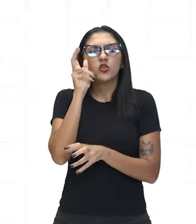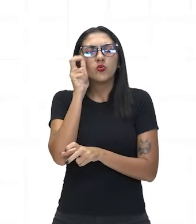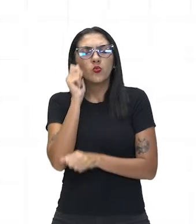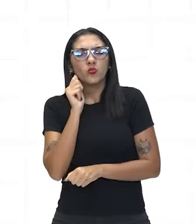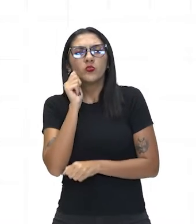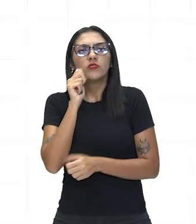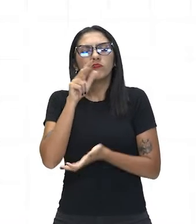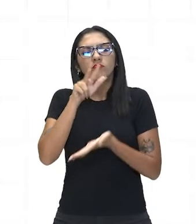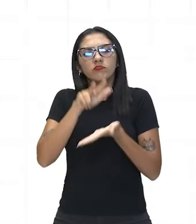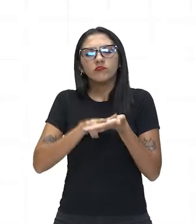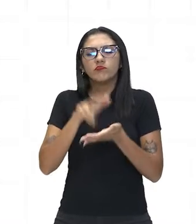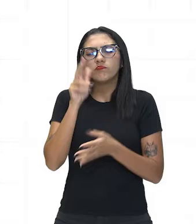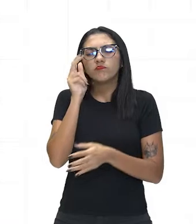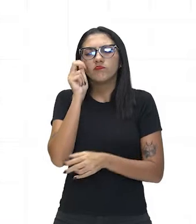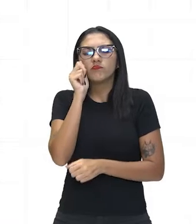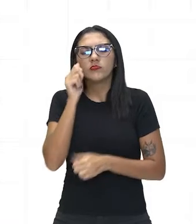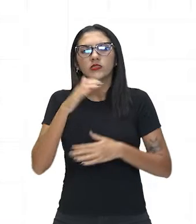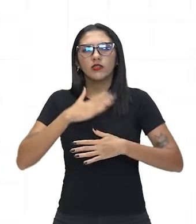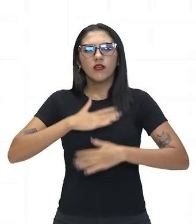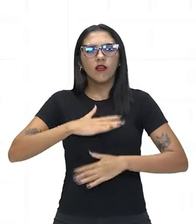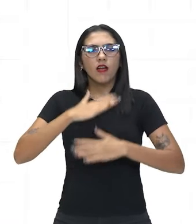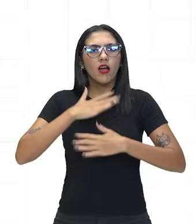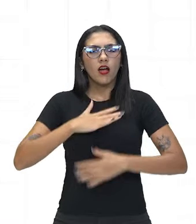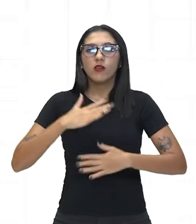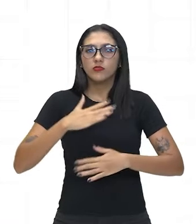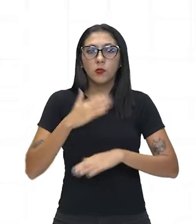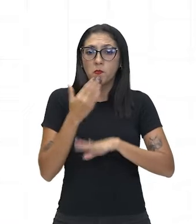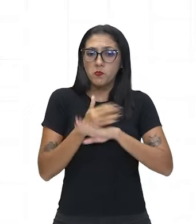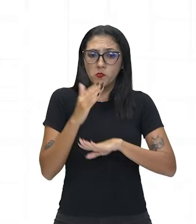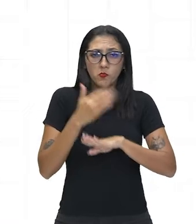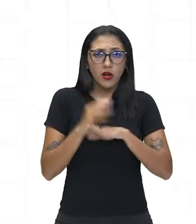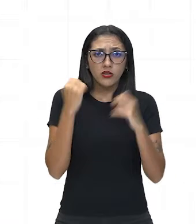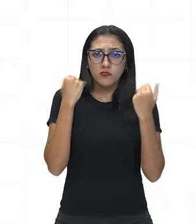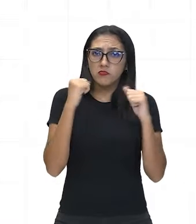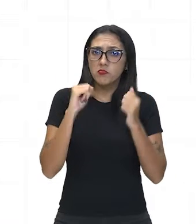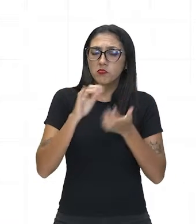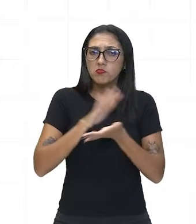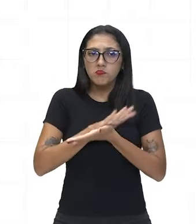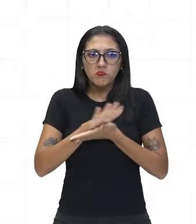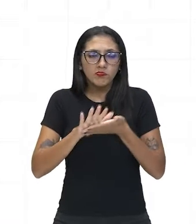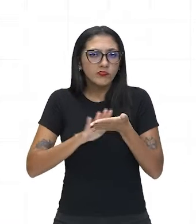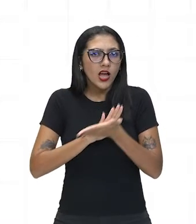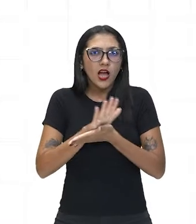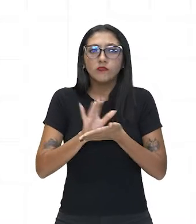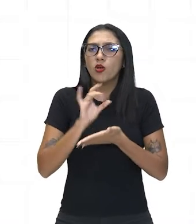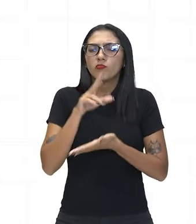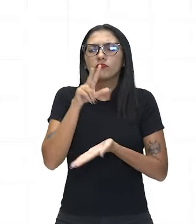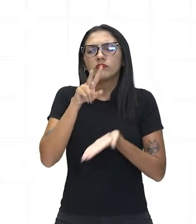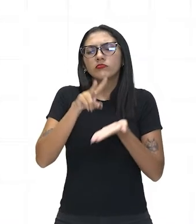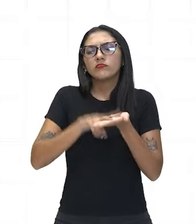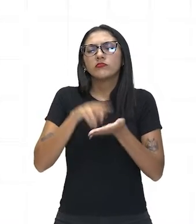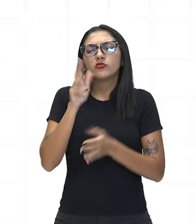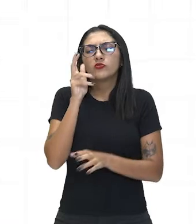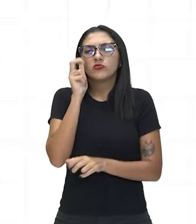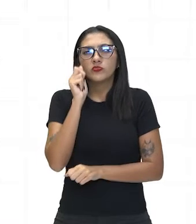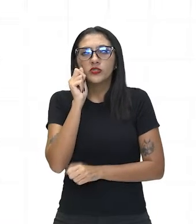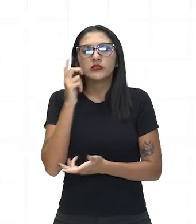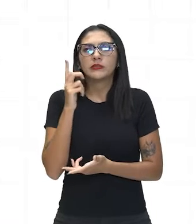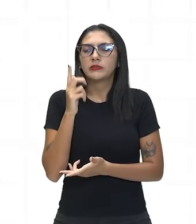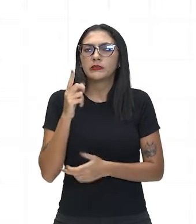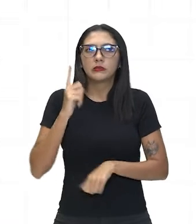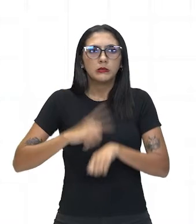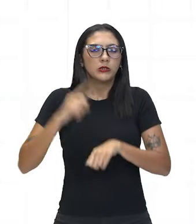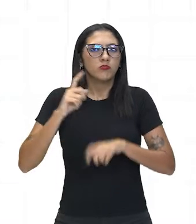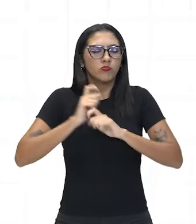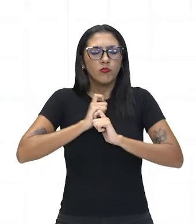física, não está fazendo nenhum movimento brusco, você está dormindo e aí, do nada, você acorda com